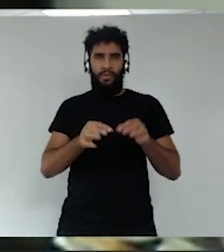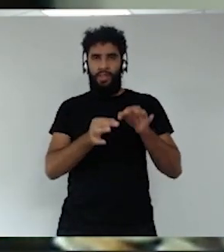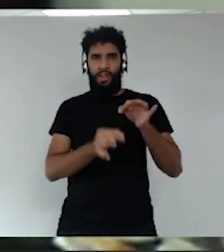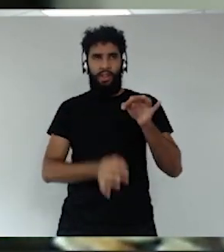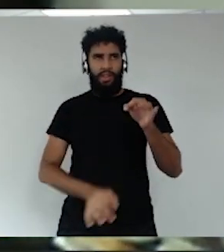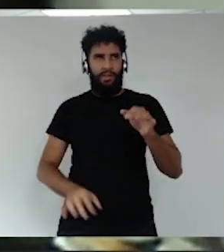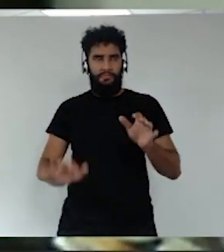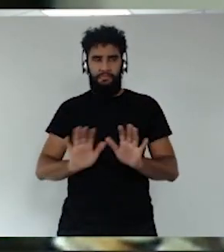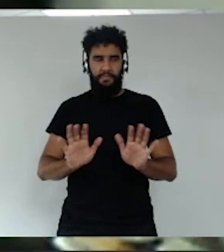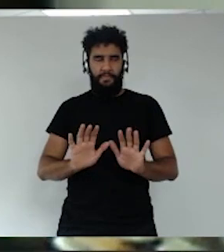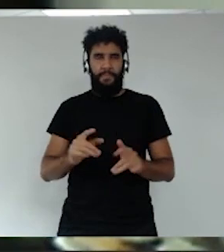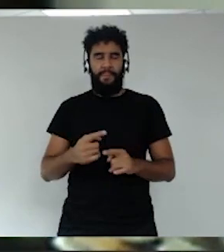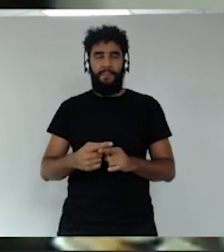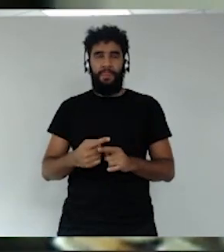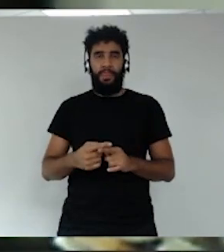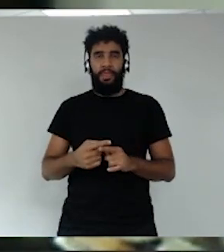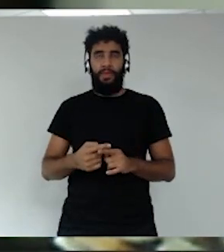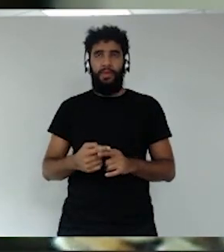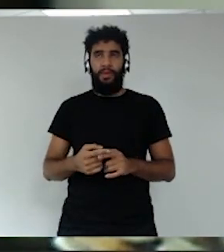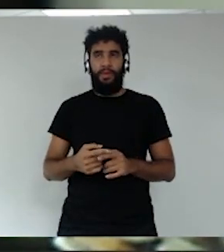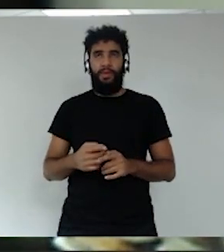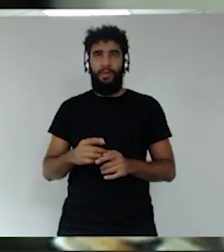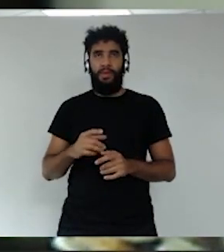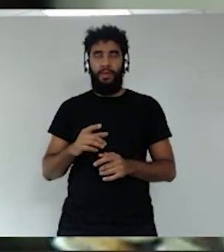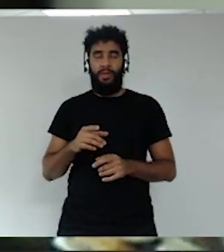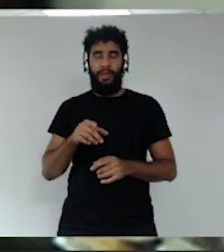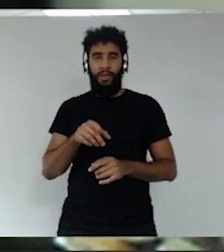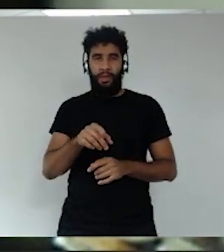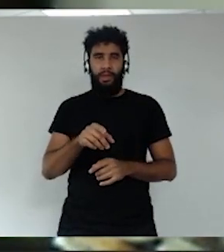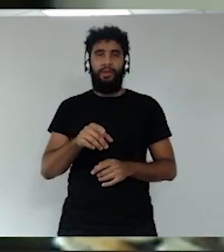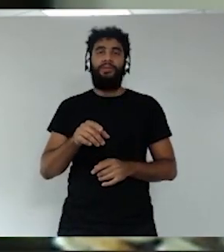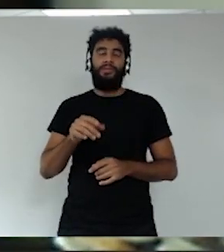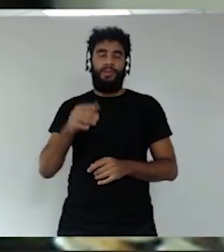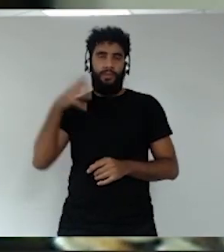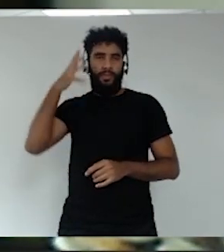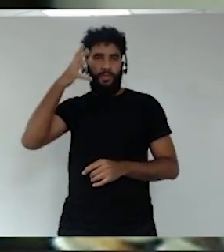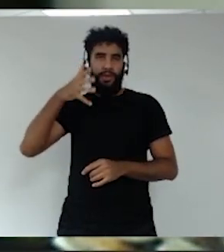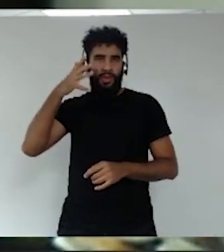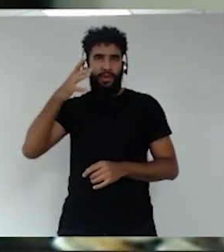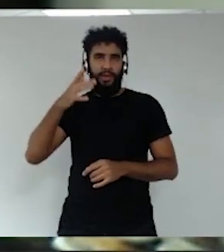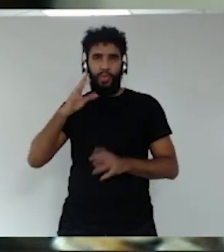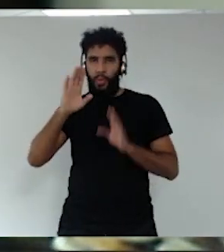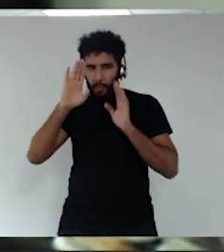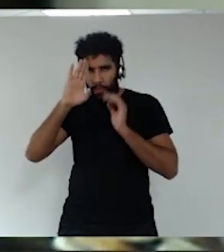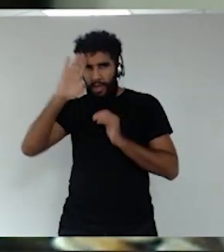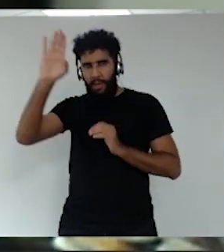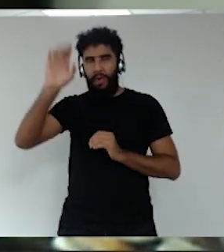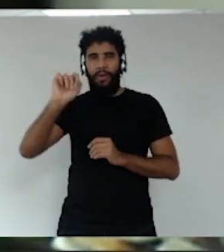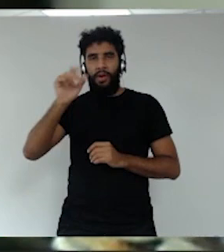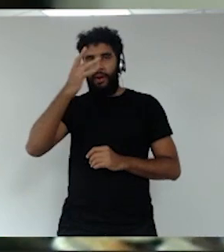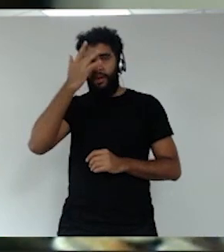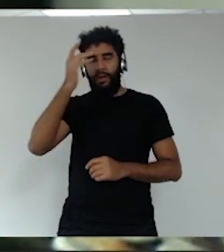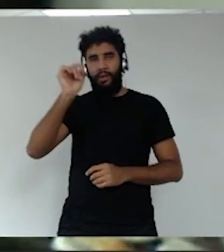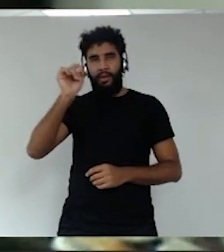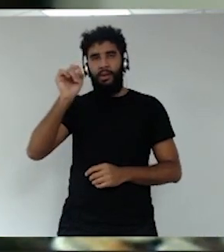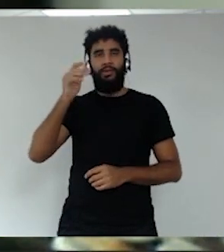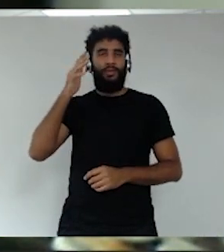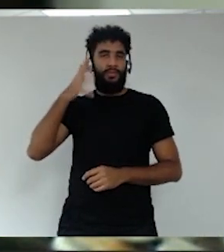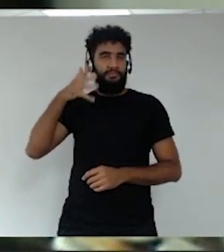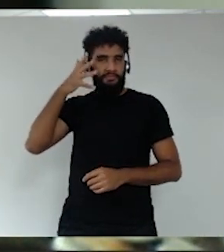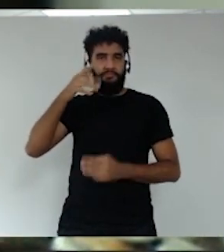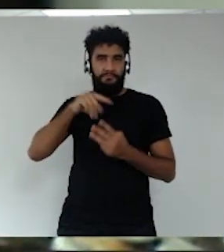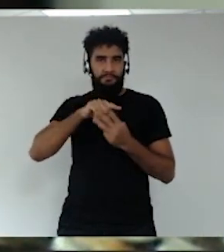mais, que as estrelas desse painel são realmente os palestrantes. E eu começo